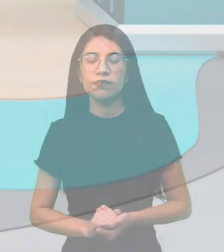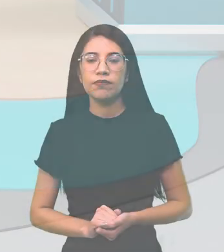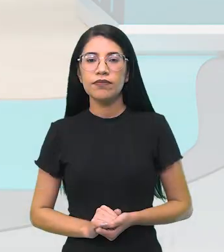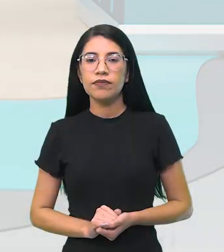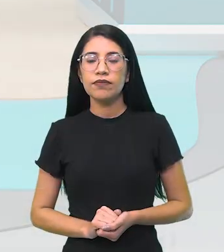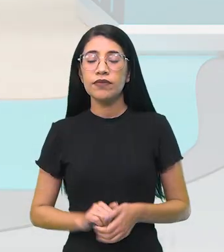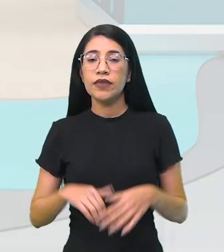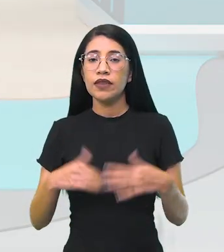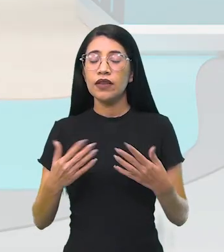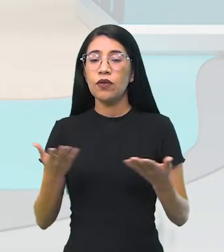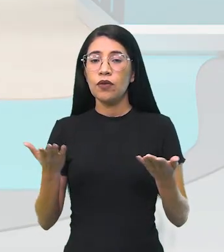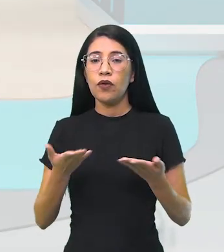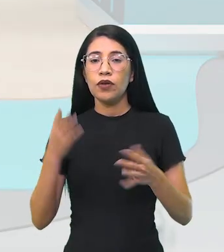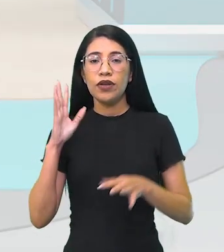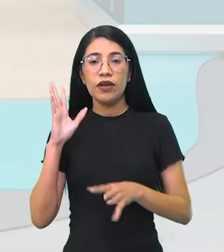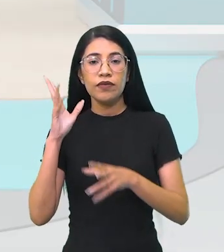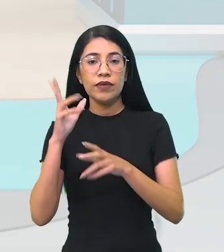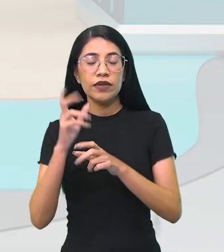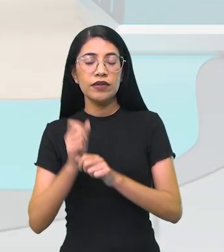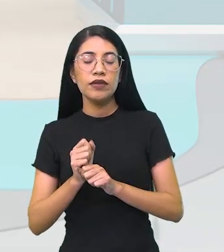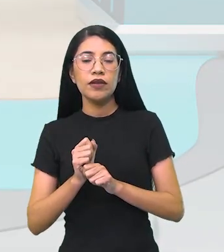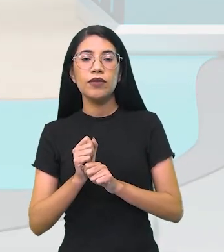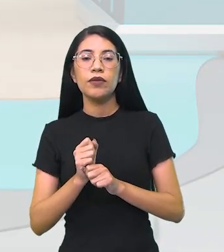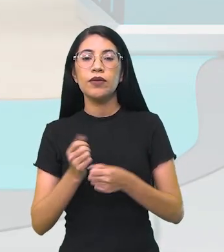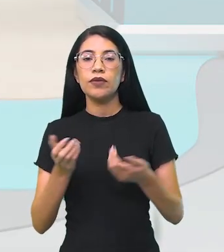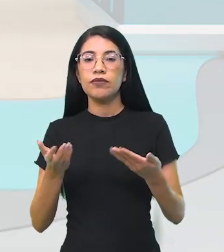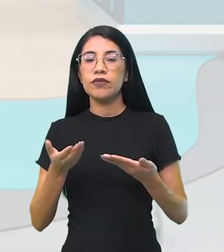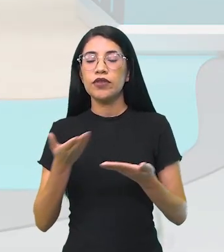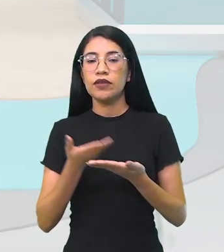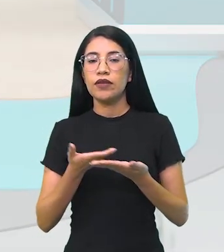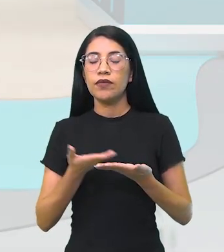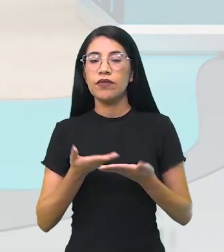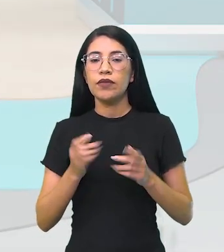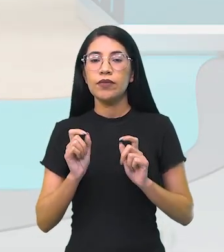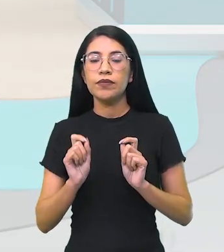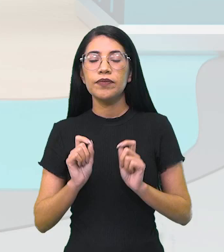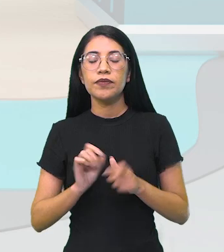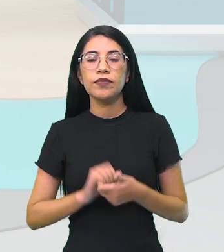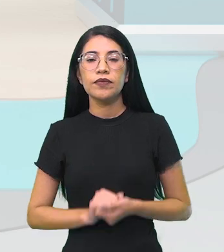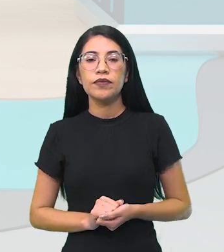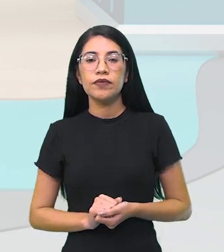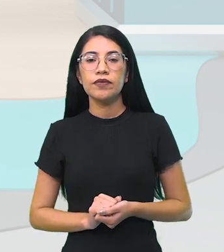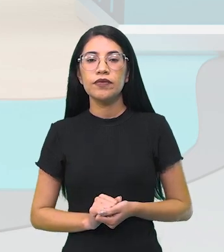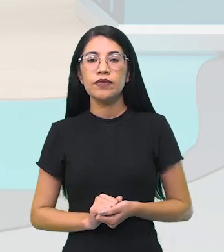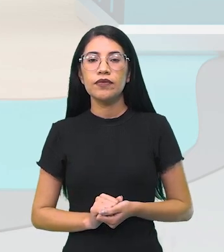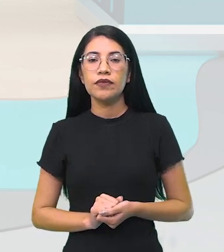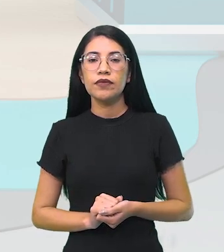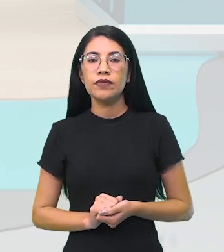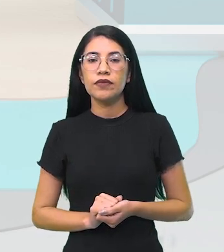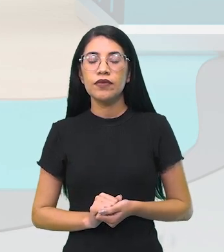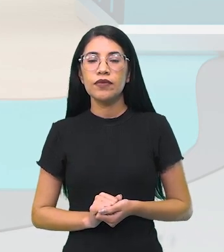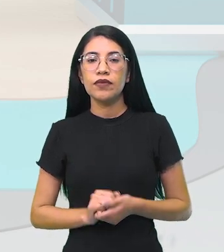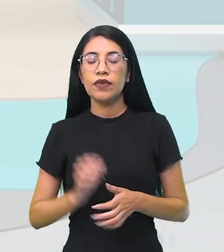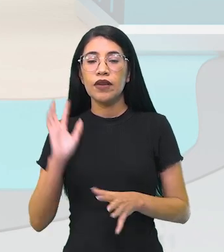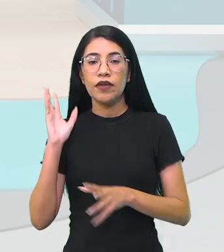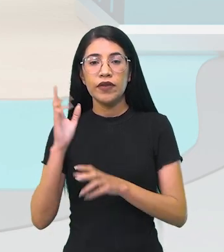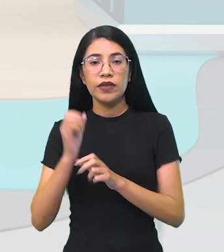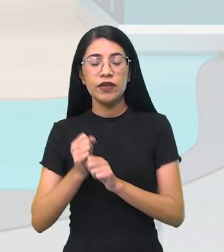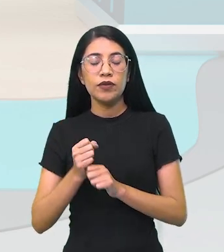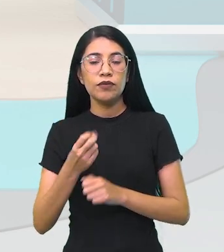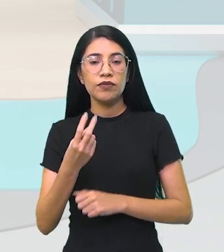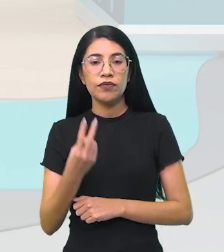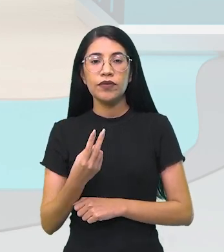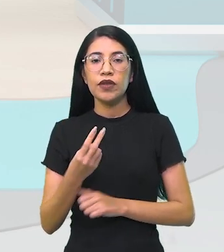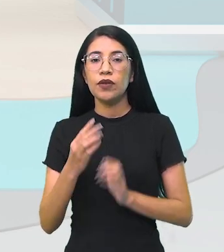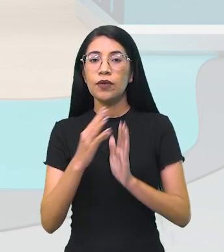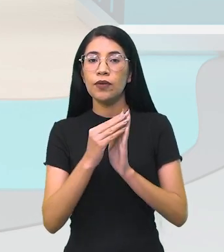Muito bem, nós vamos revisar, nessa revisão de agora, na revisão de número 2, nós vamos